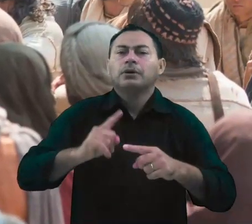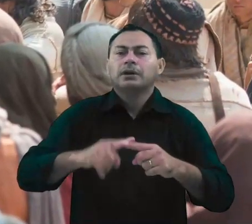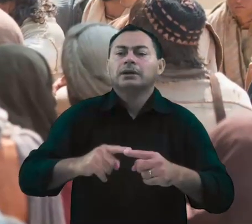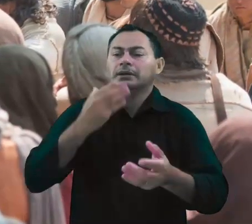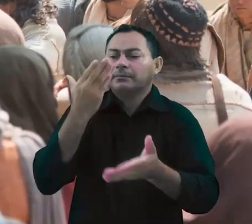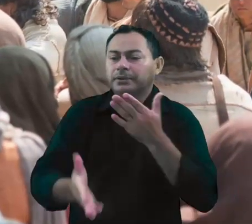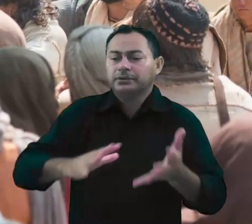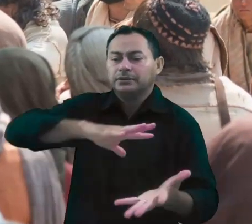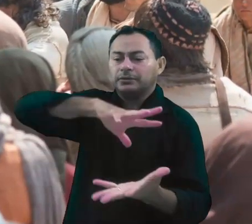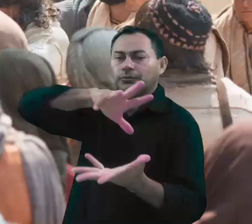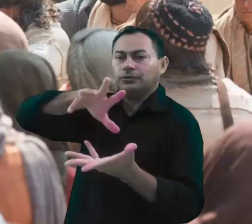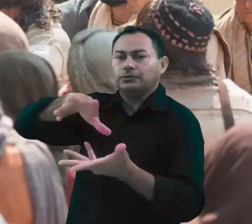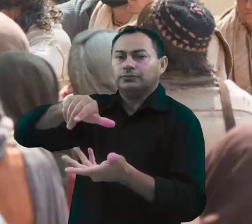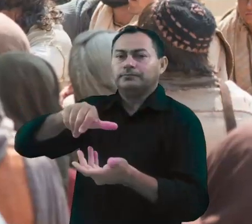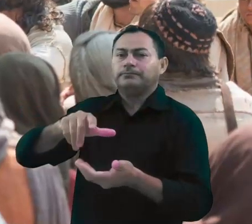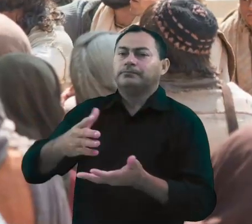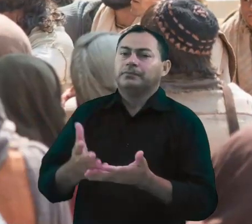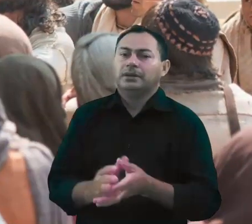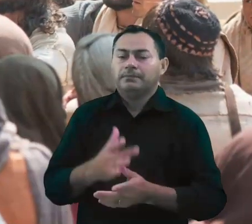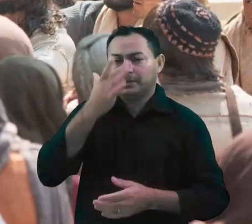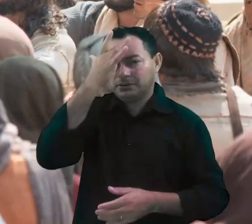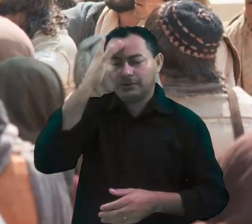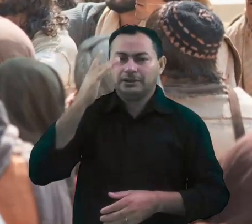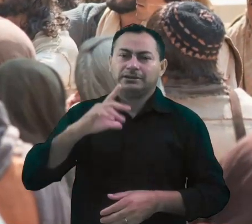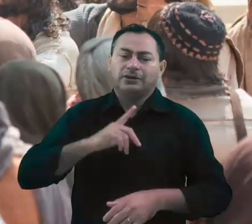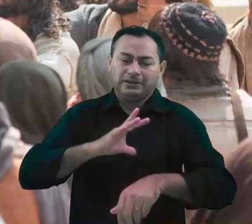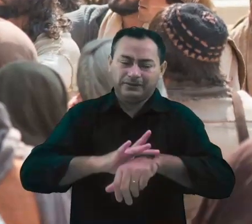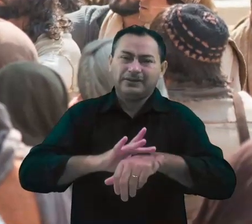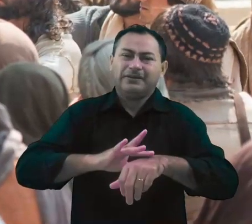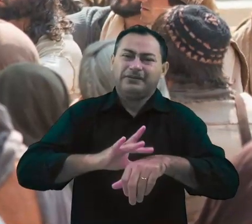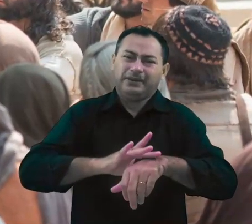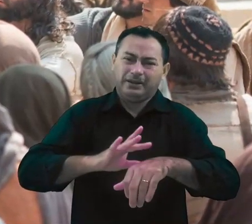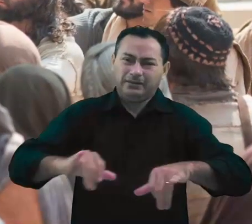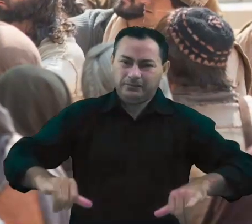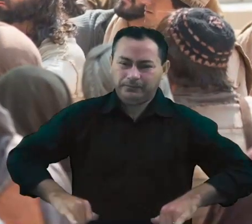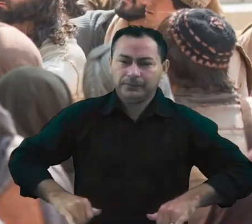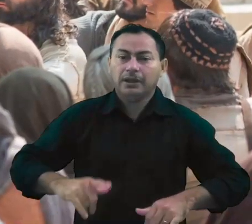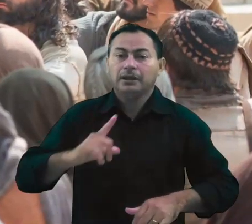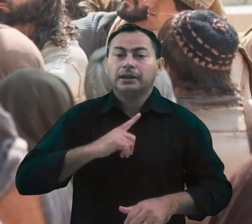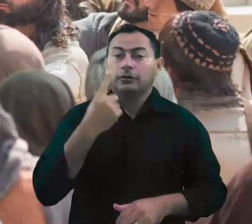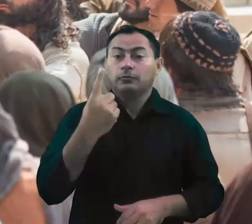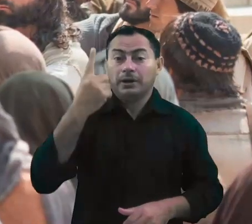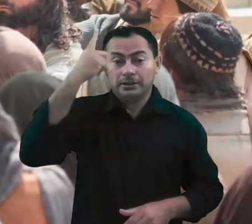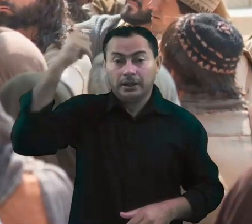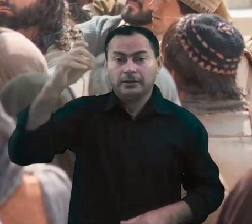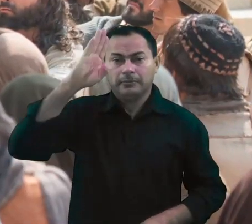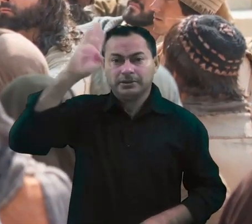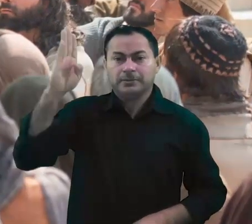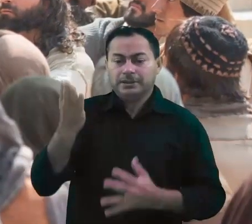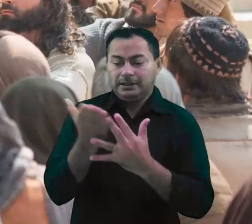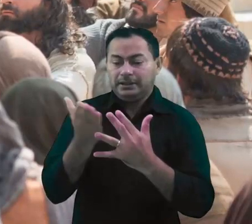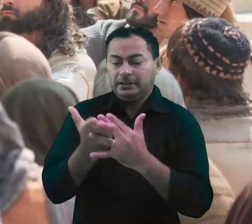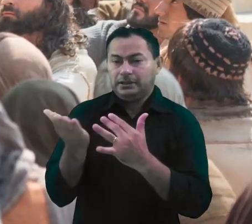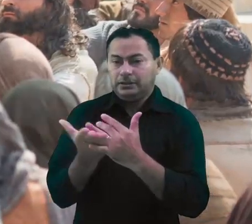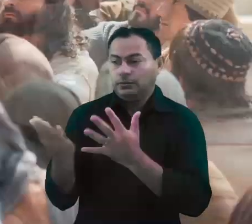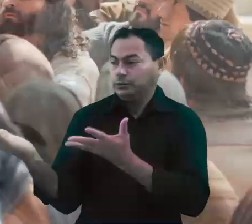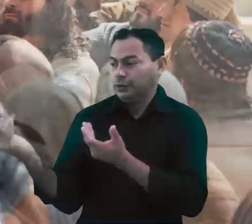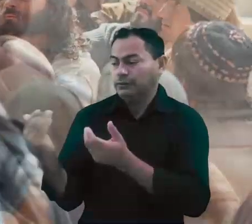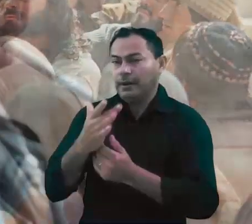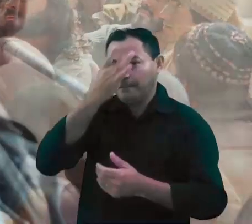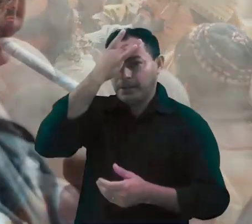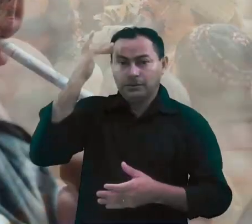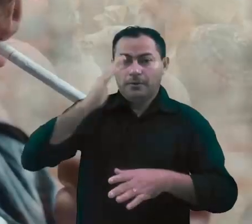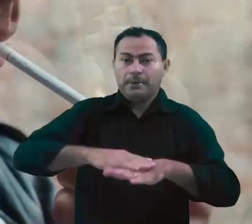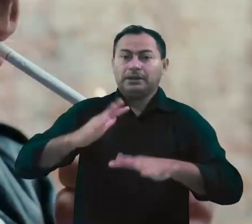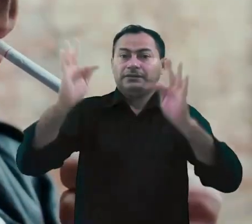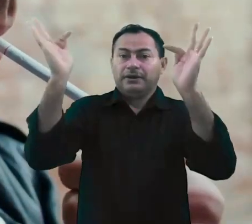está perdido nesse mundo acaba também sendo um ferido. Existe uma ideia, principalmente entre os jovens,